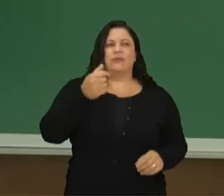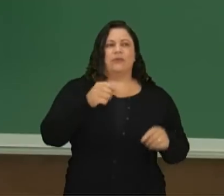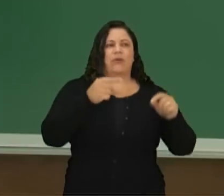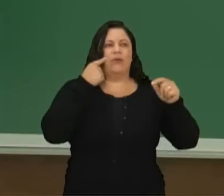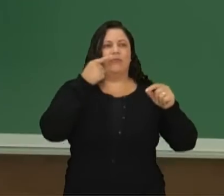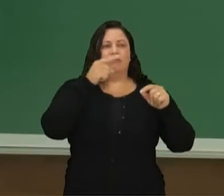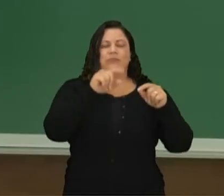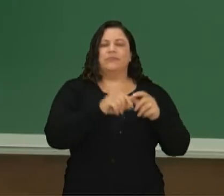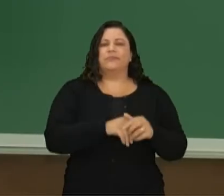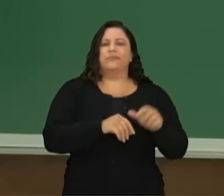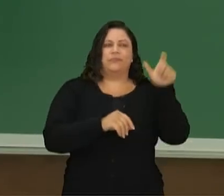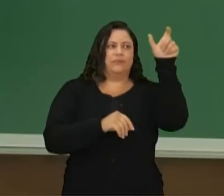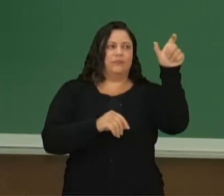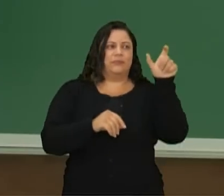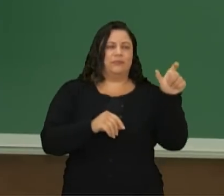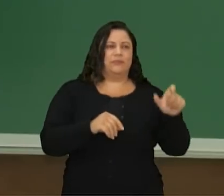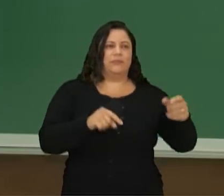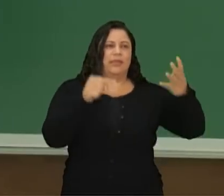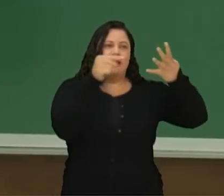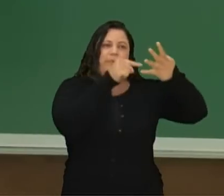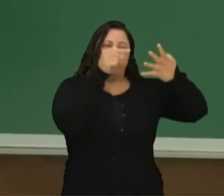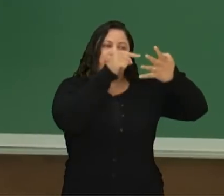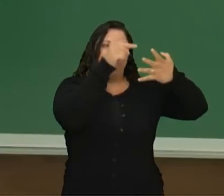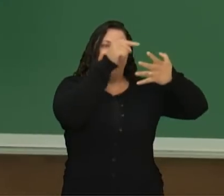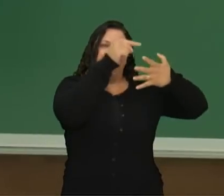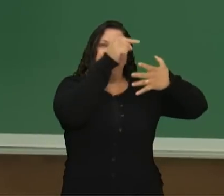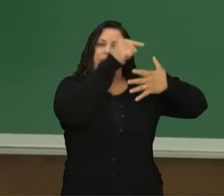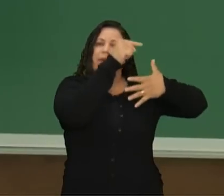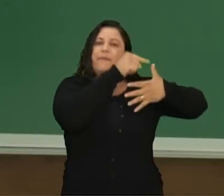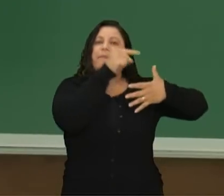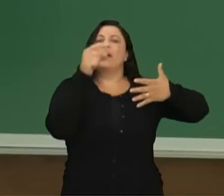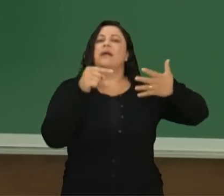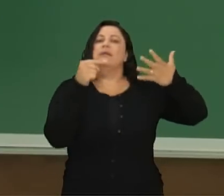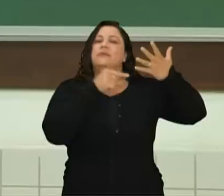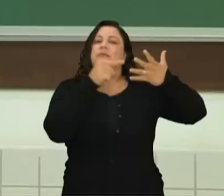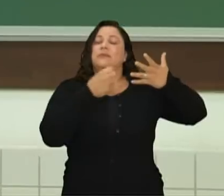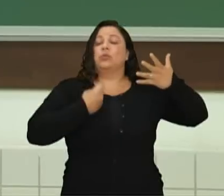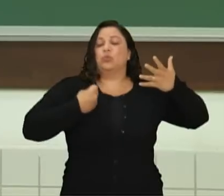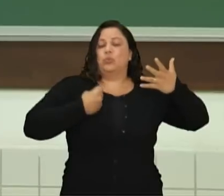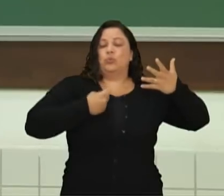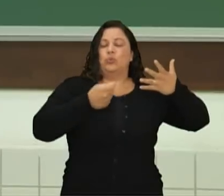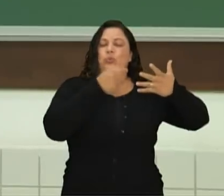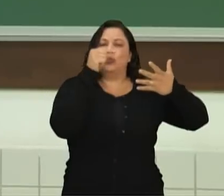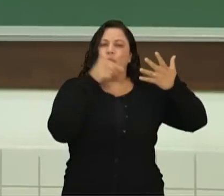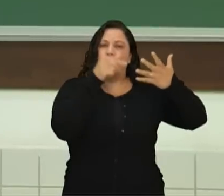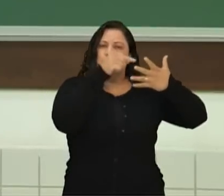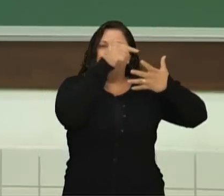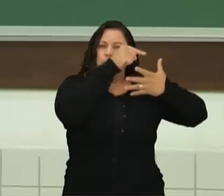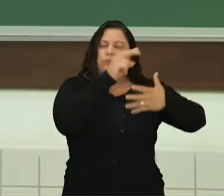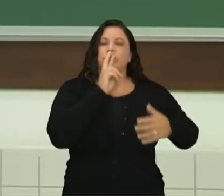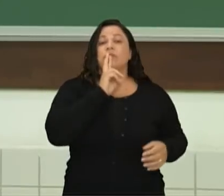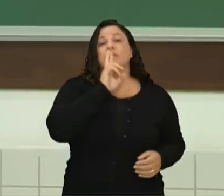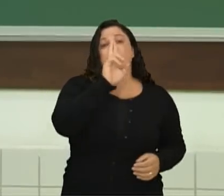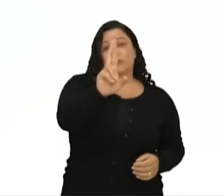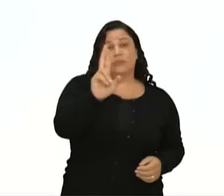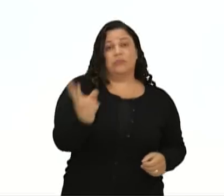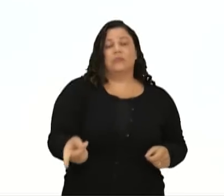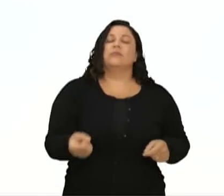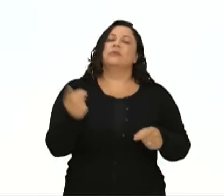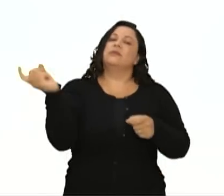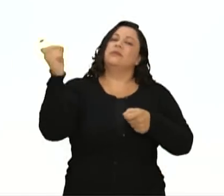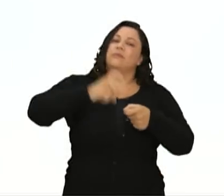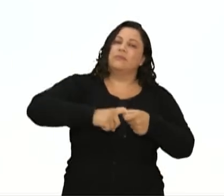D, 1,11 e letra E, 2,22. Resolvam lá que nós já voltamos.